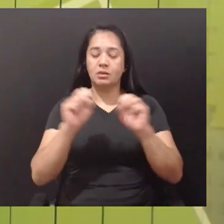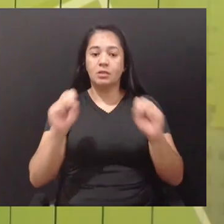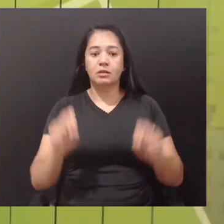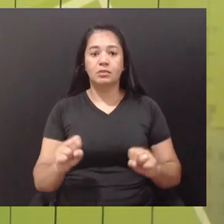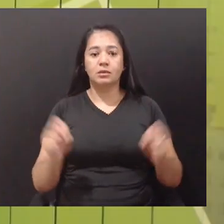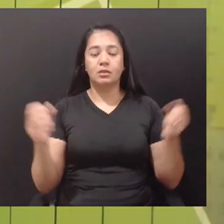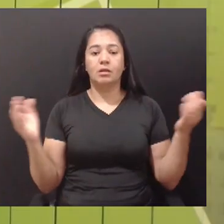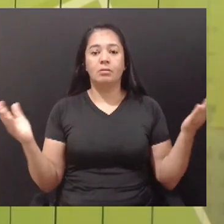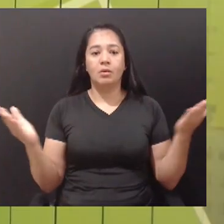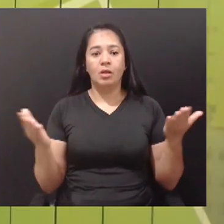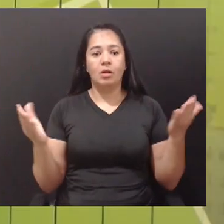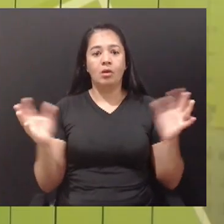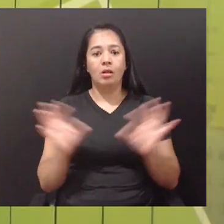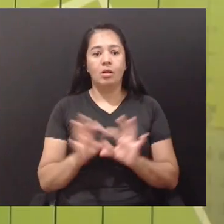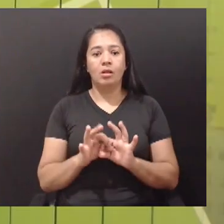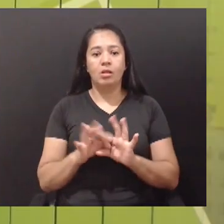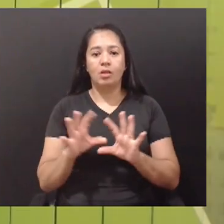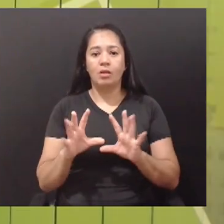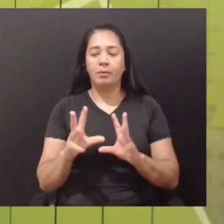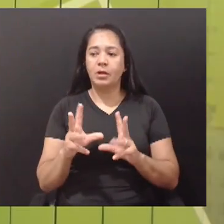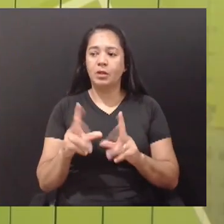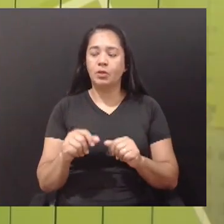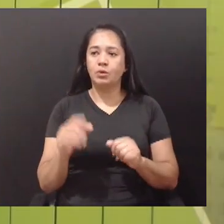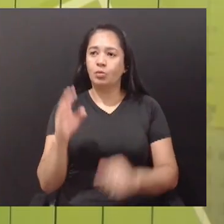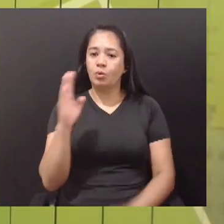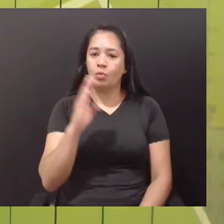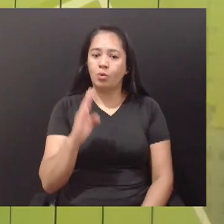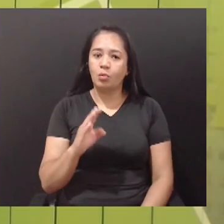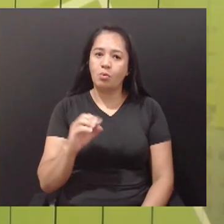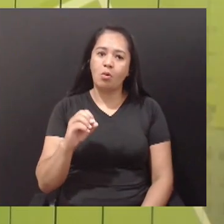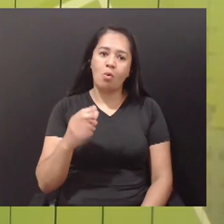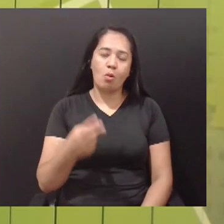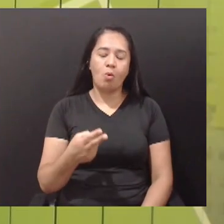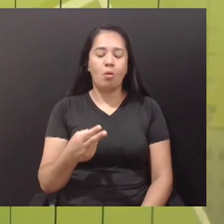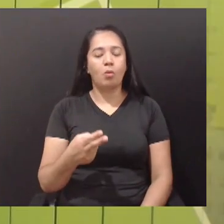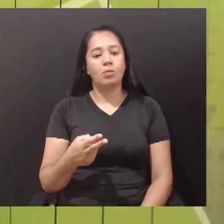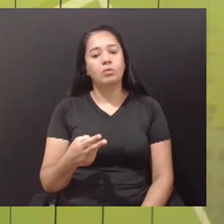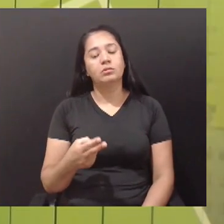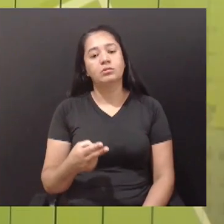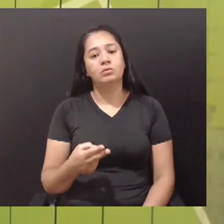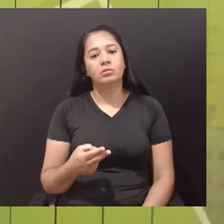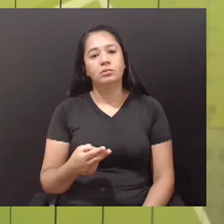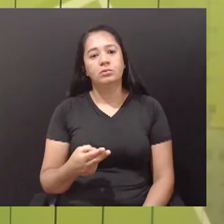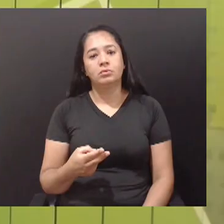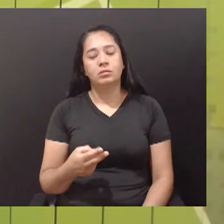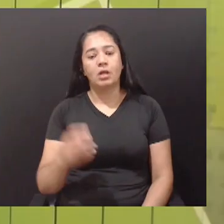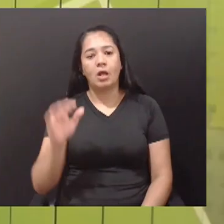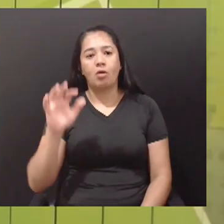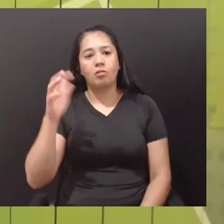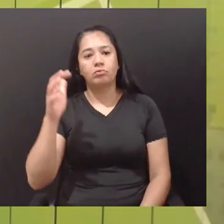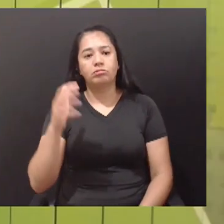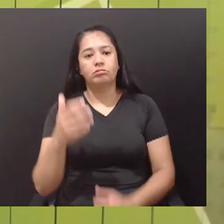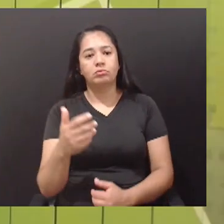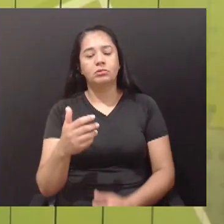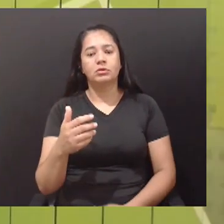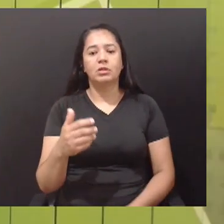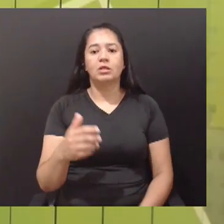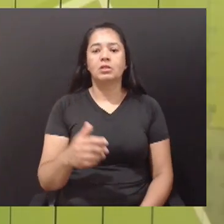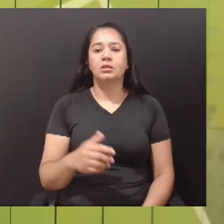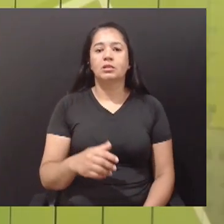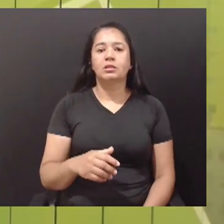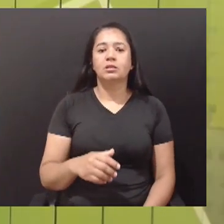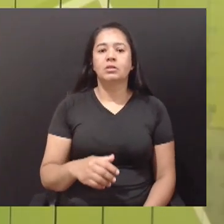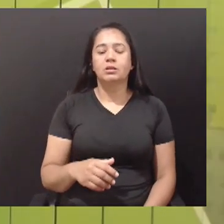está disponível para todo o país, ou apesar de acontecerem essas previsões, não